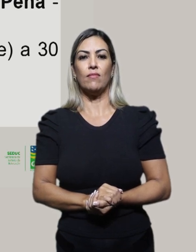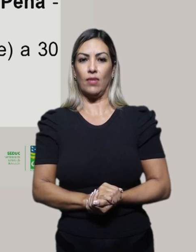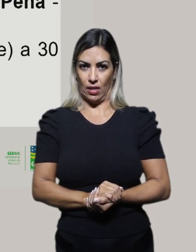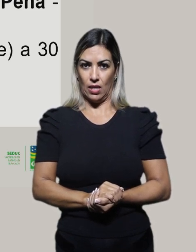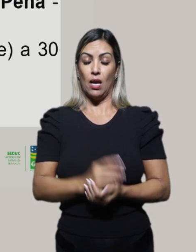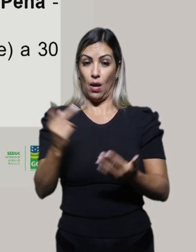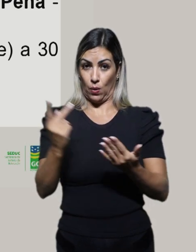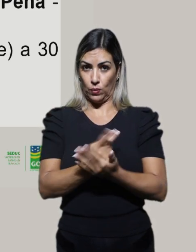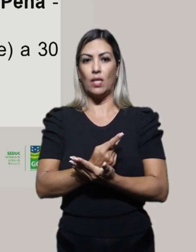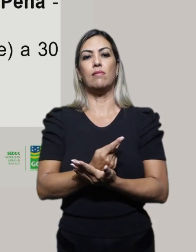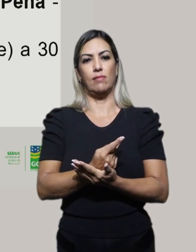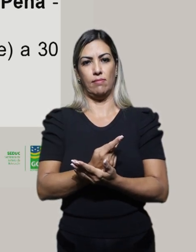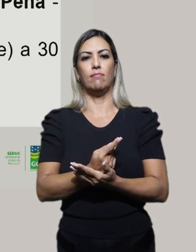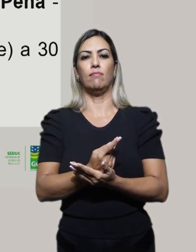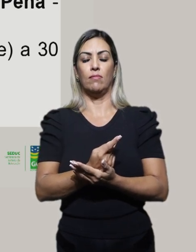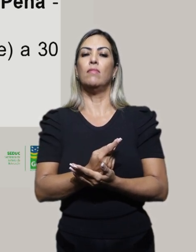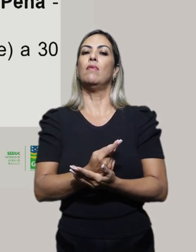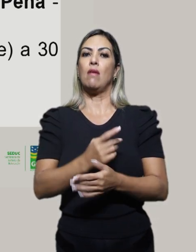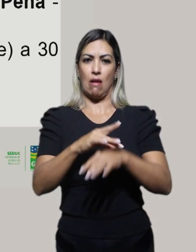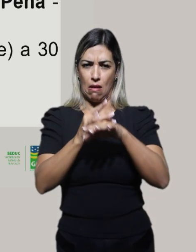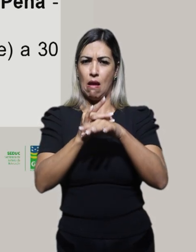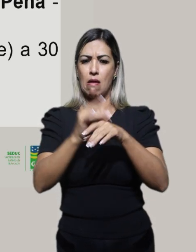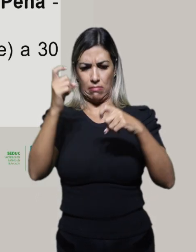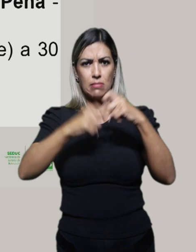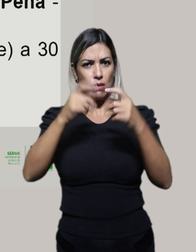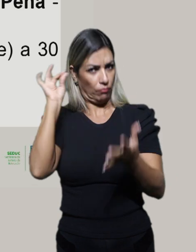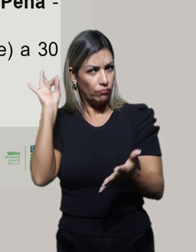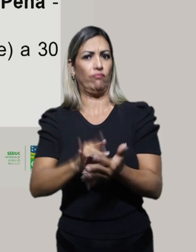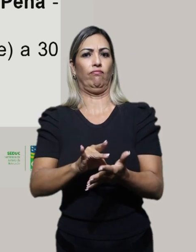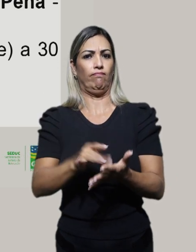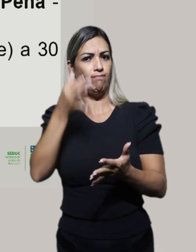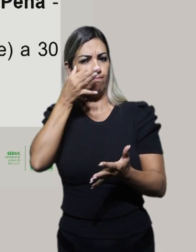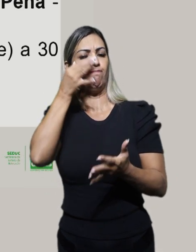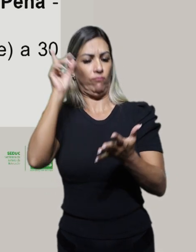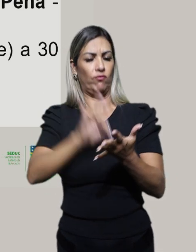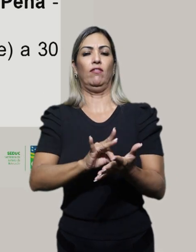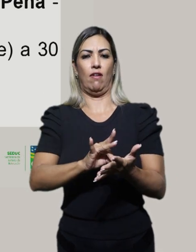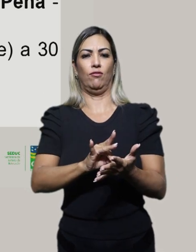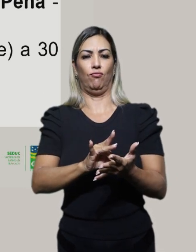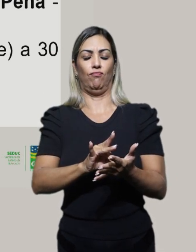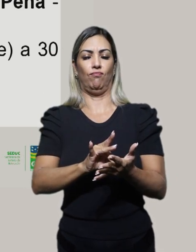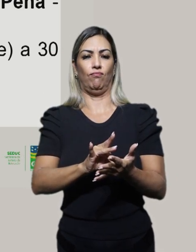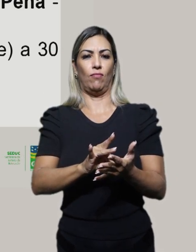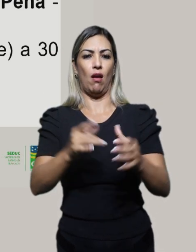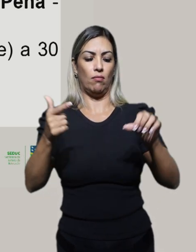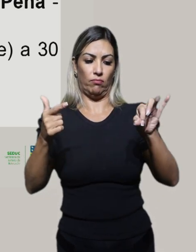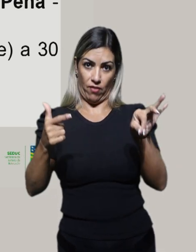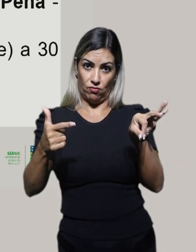conjunção carnal. Conjunção carnal aqui que se fala é a conjunção